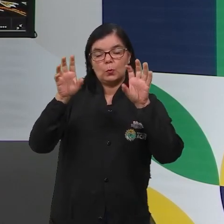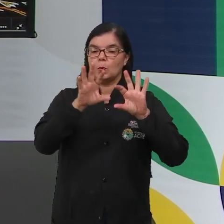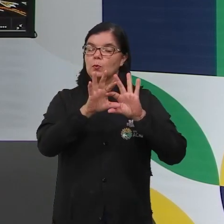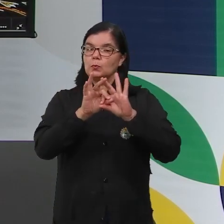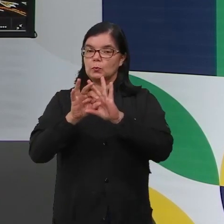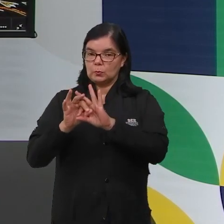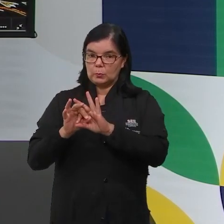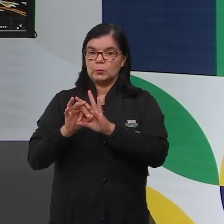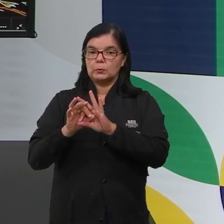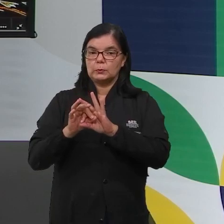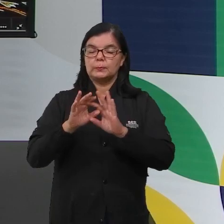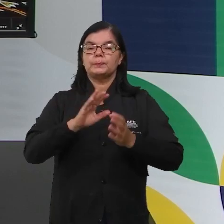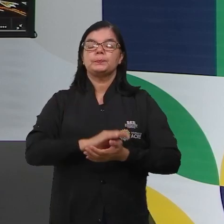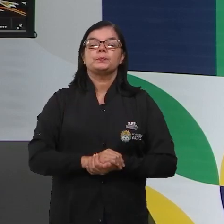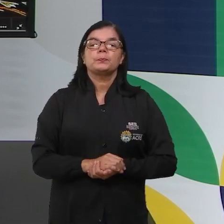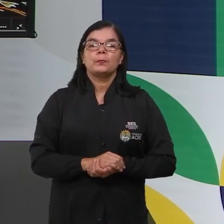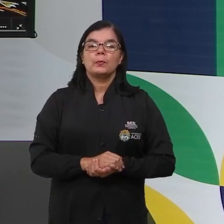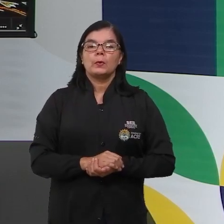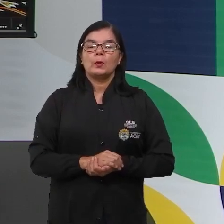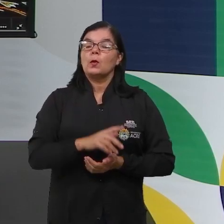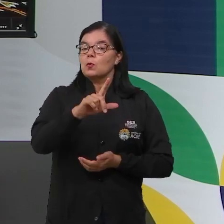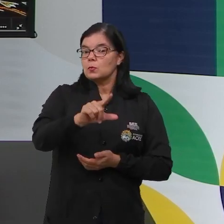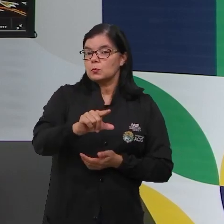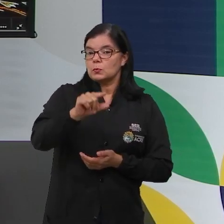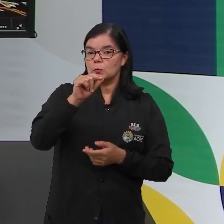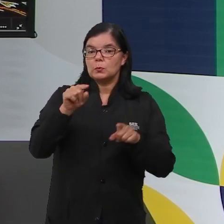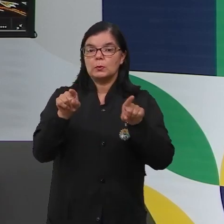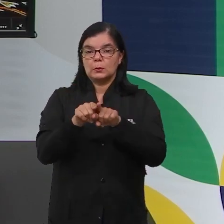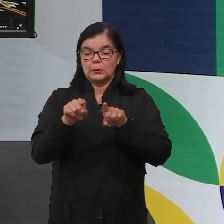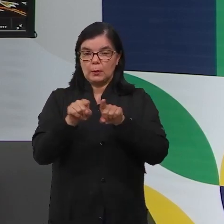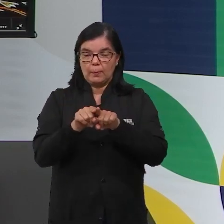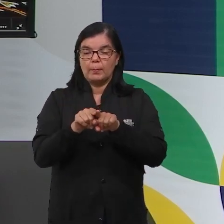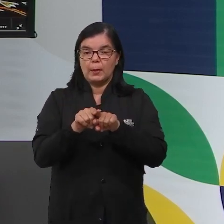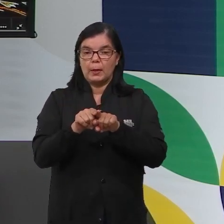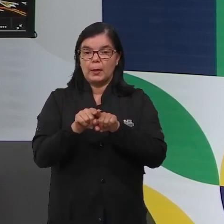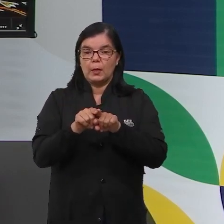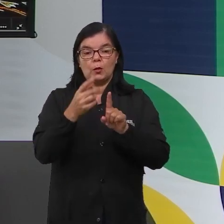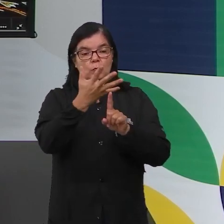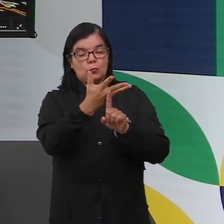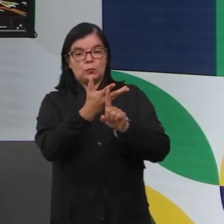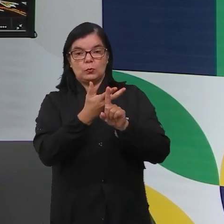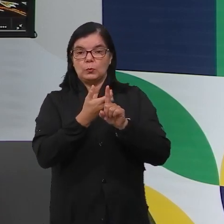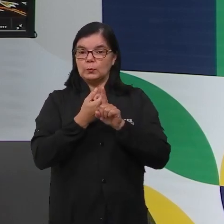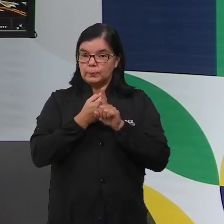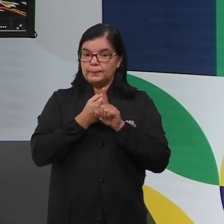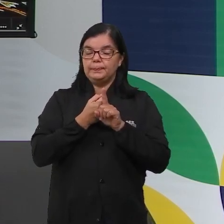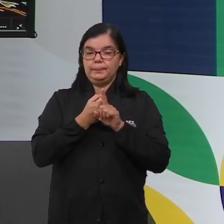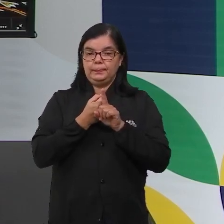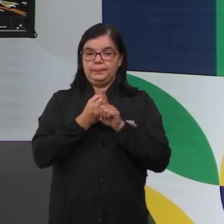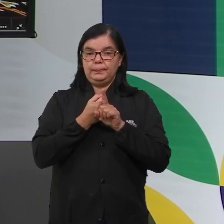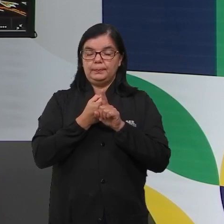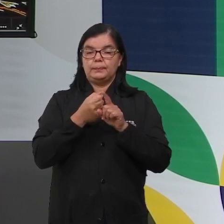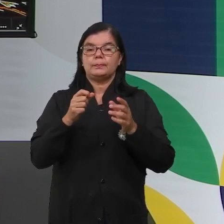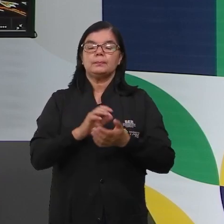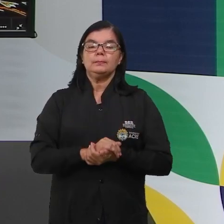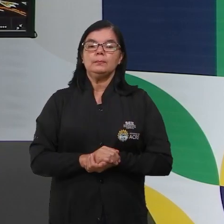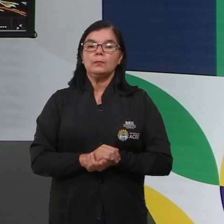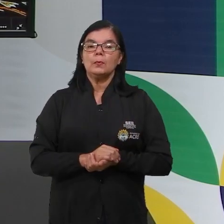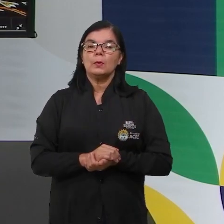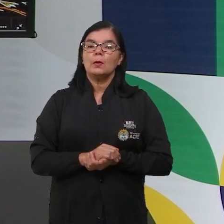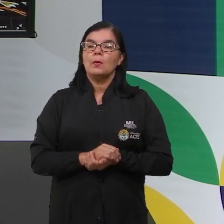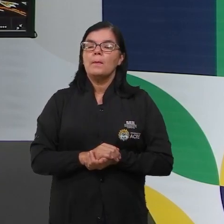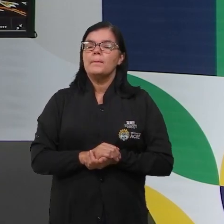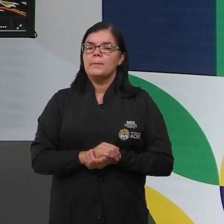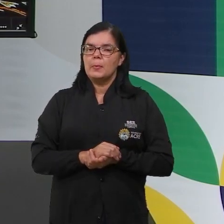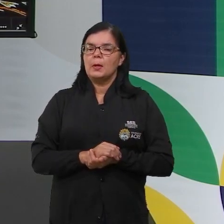tema estabelecido para a exposição, escolher as obras do artista para que ela fique